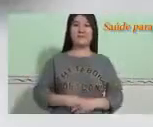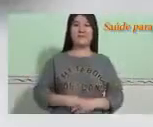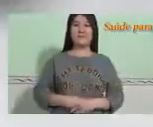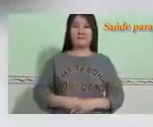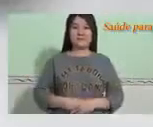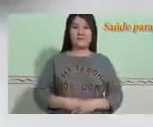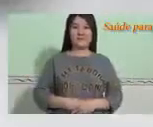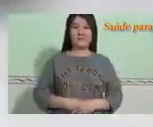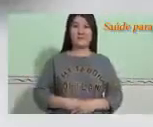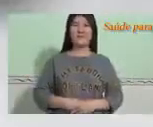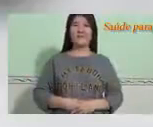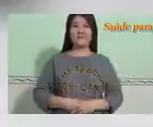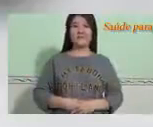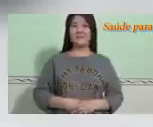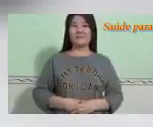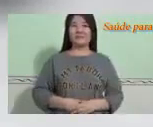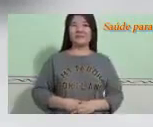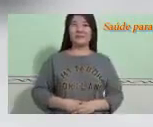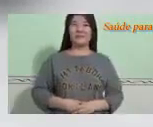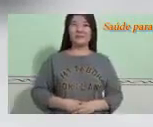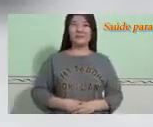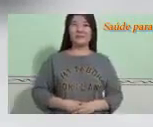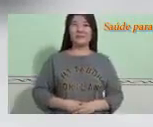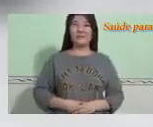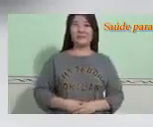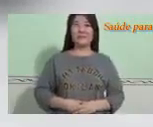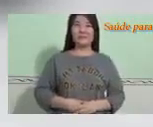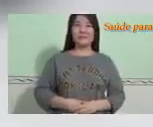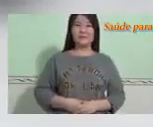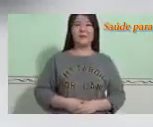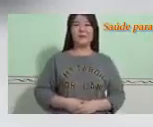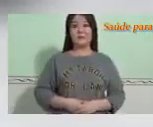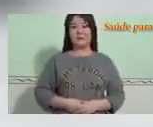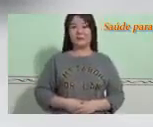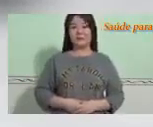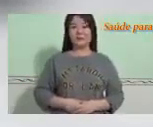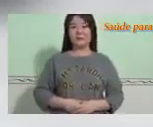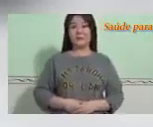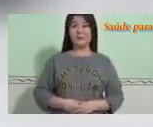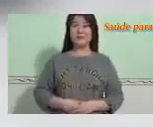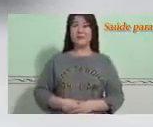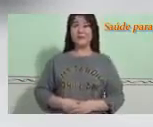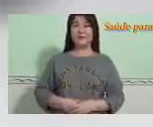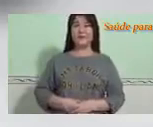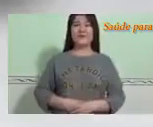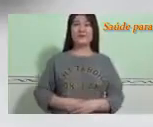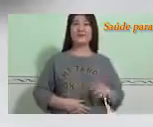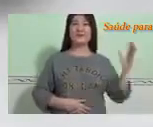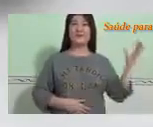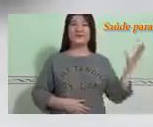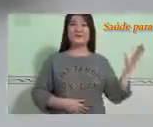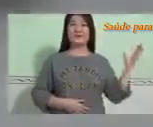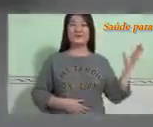as cortinas e as janelas, vírgula, deixando o quarto bem claro para que o cérebro e o corpo entendam que já é hora de levantar para um novo